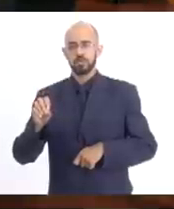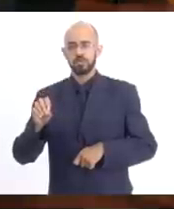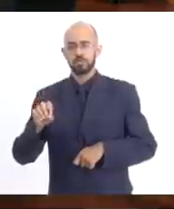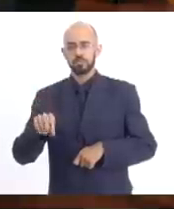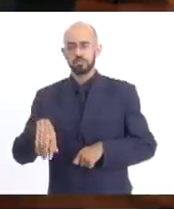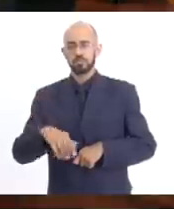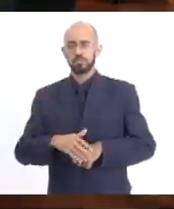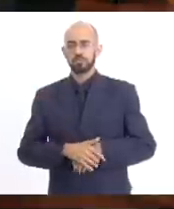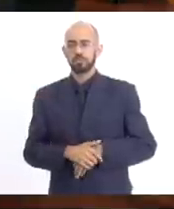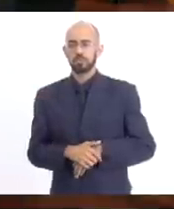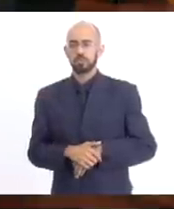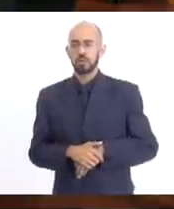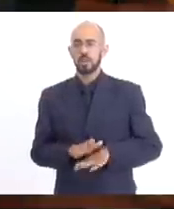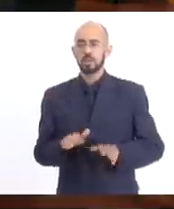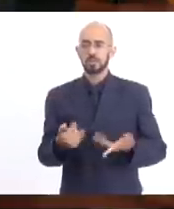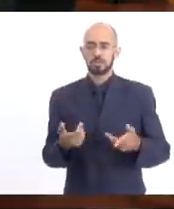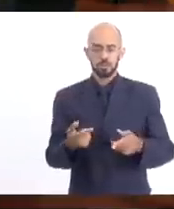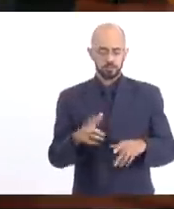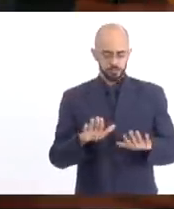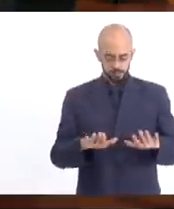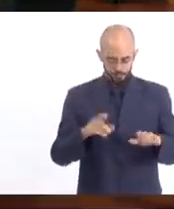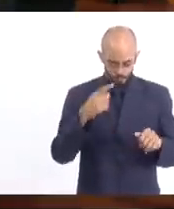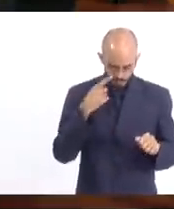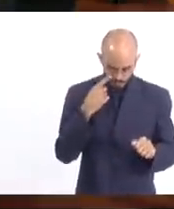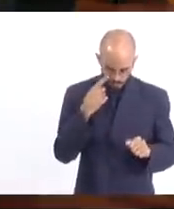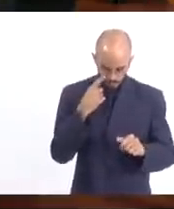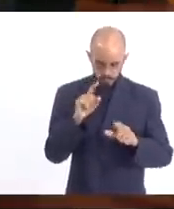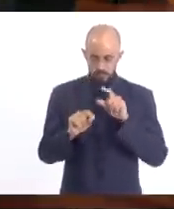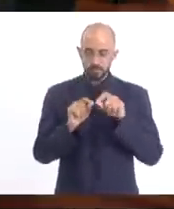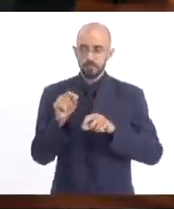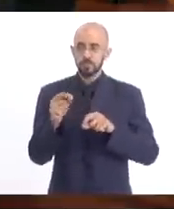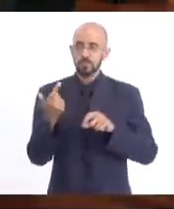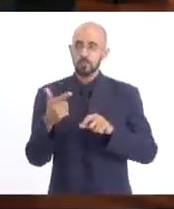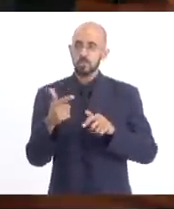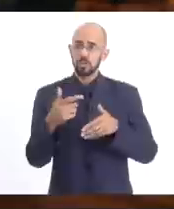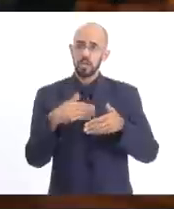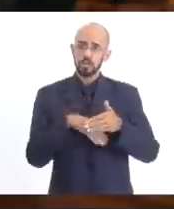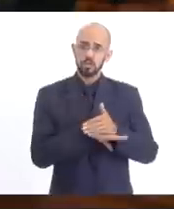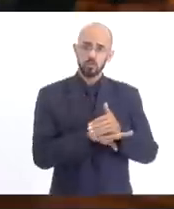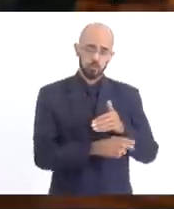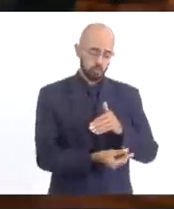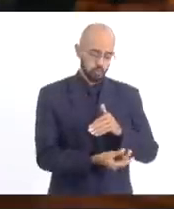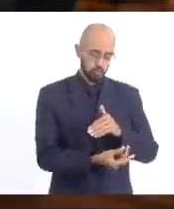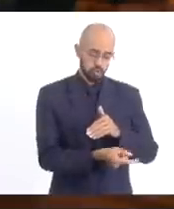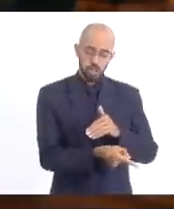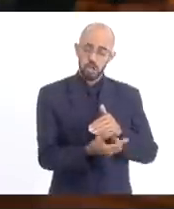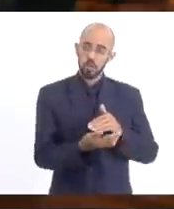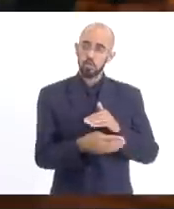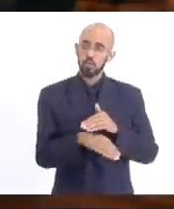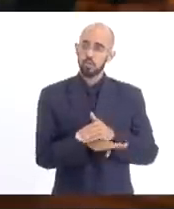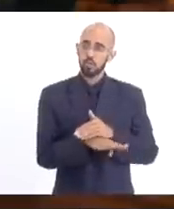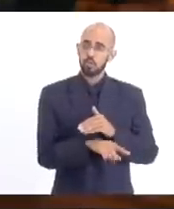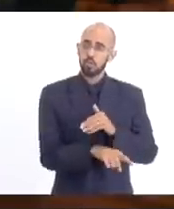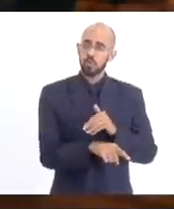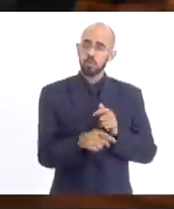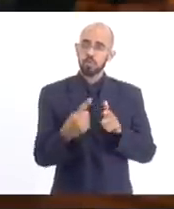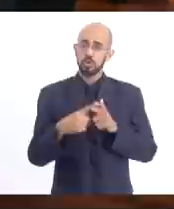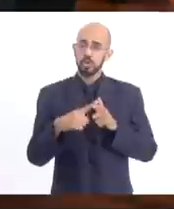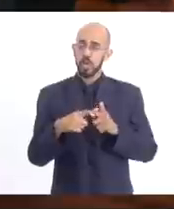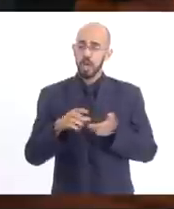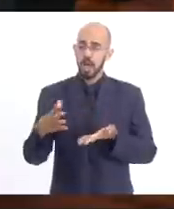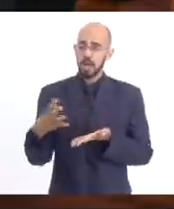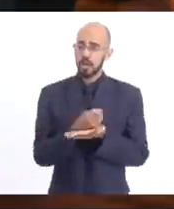mas... Isso. Veja só, não existe fundo. Por quê? A arrecadação é de 100 e a despesa